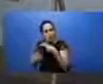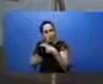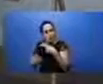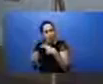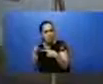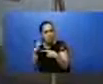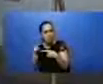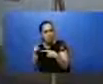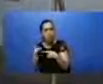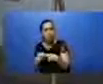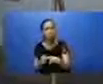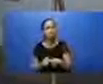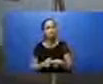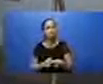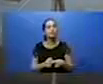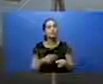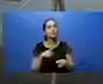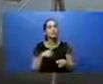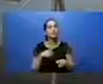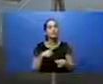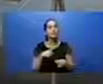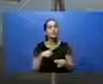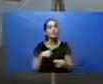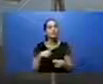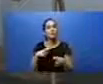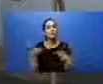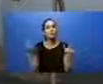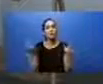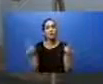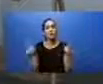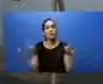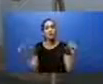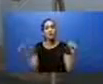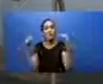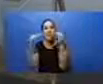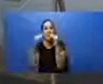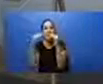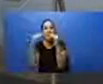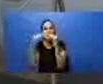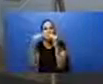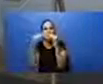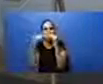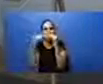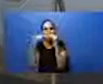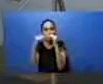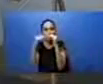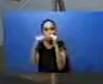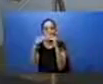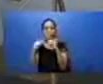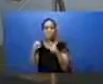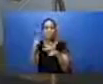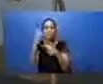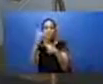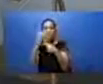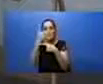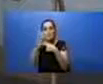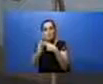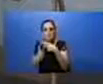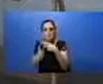Em frações equivalentes temos meio dividido por 1/3,